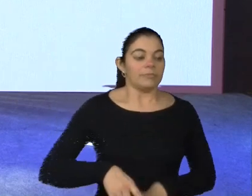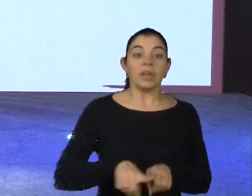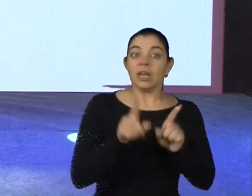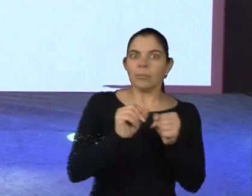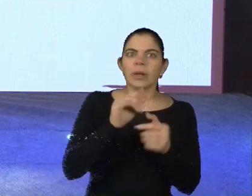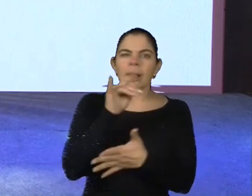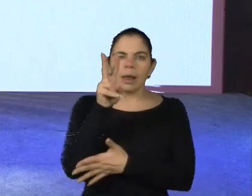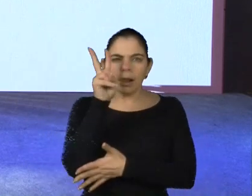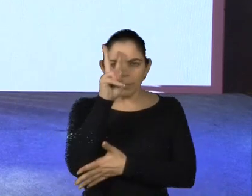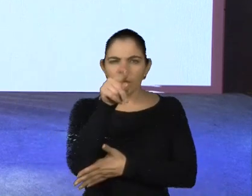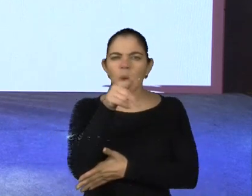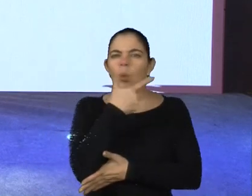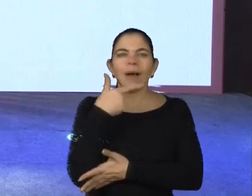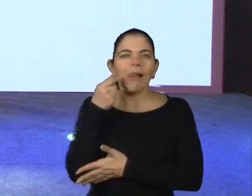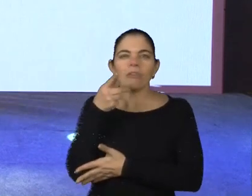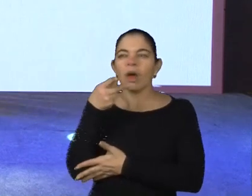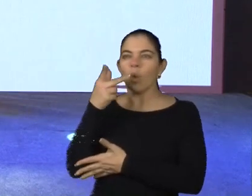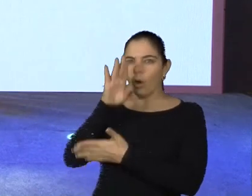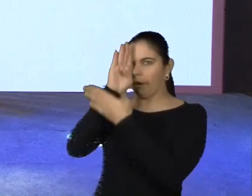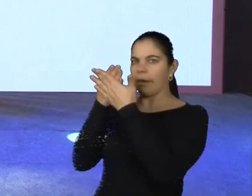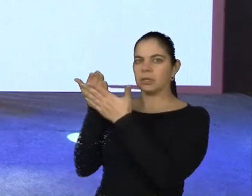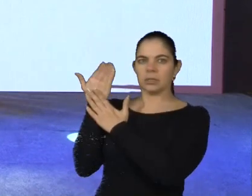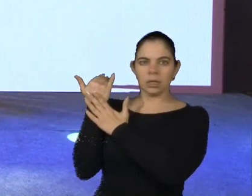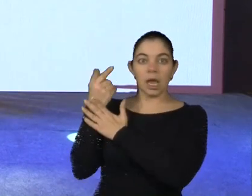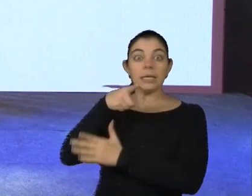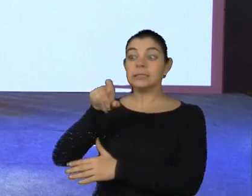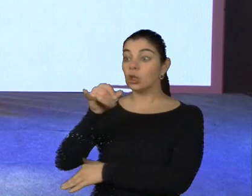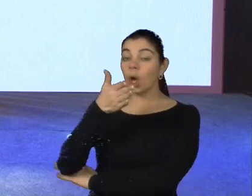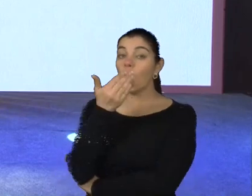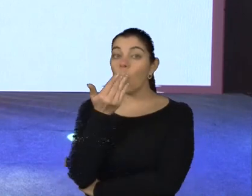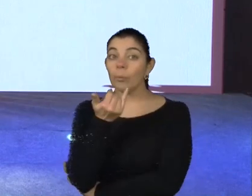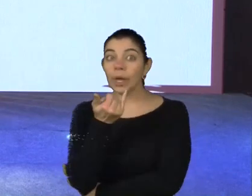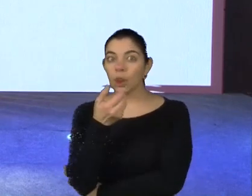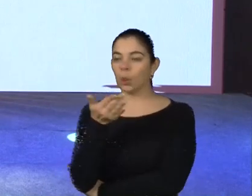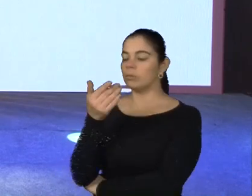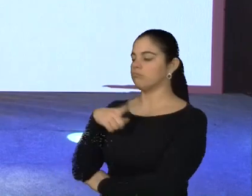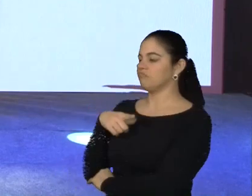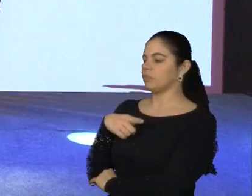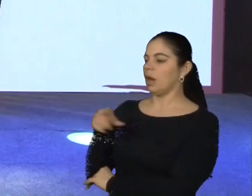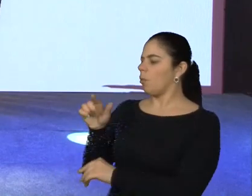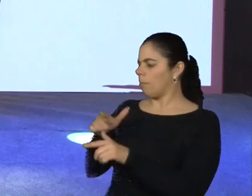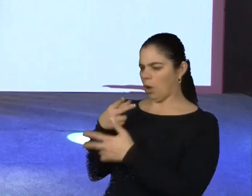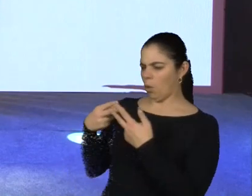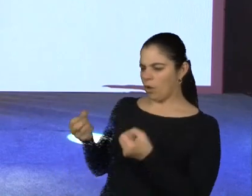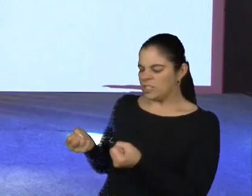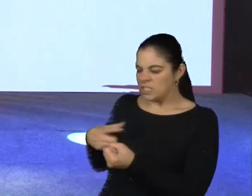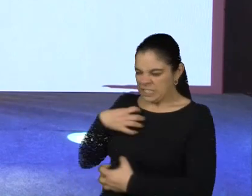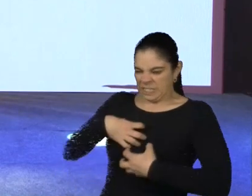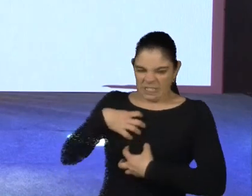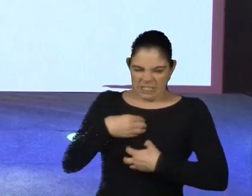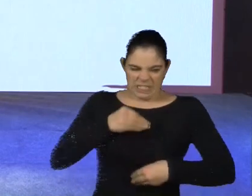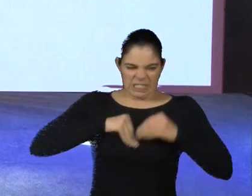crença. Então, imagina você estar comendo esse tipo de alimento e está trazendo para você um estado de ansiedade,